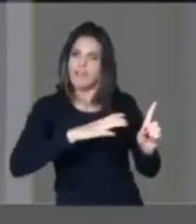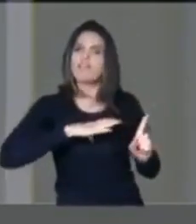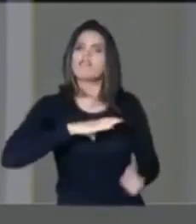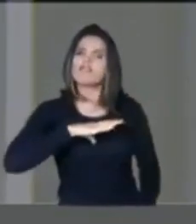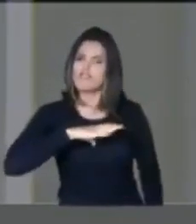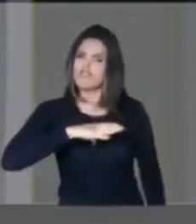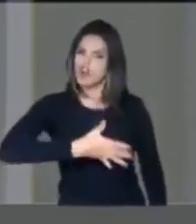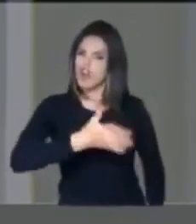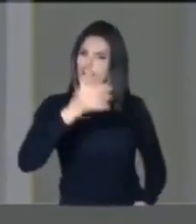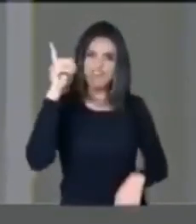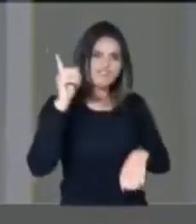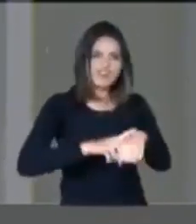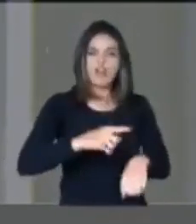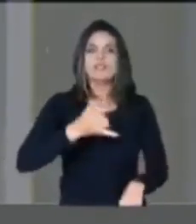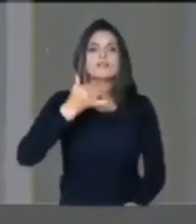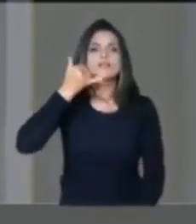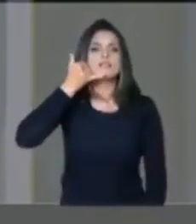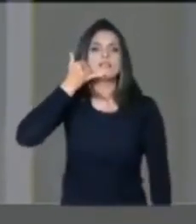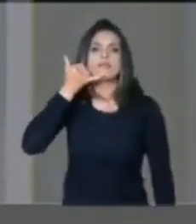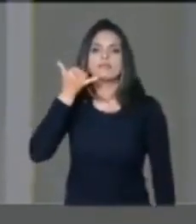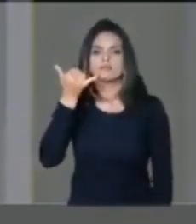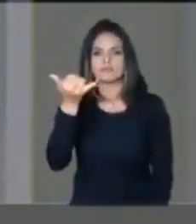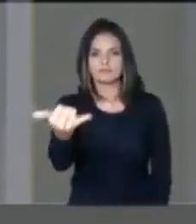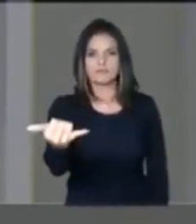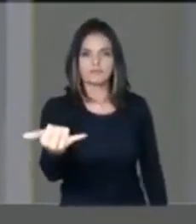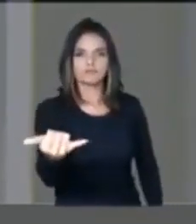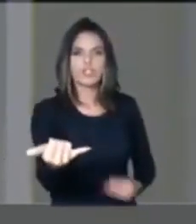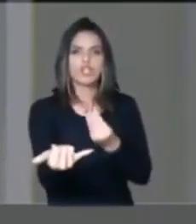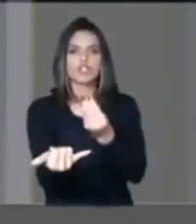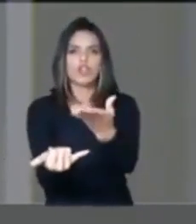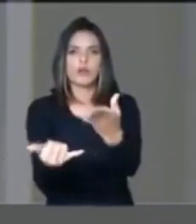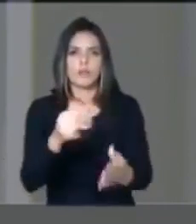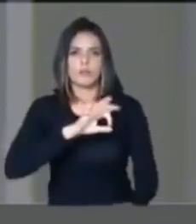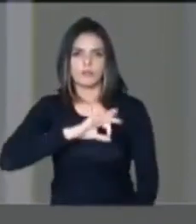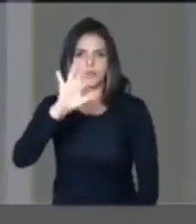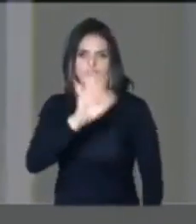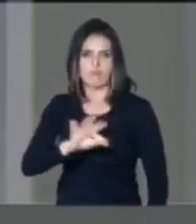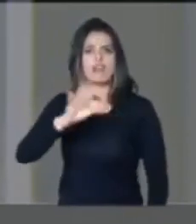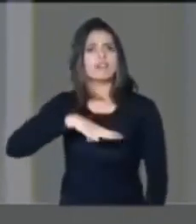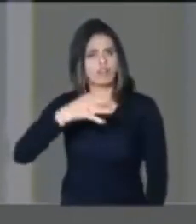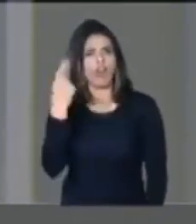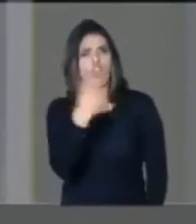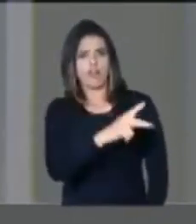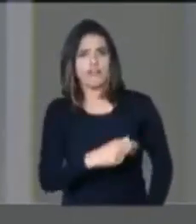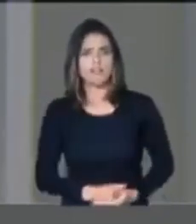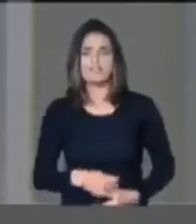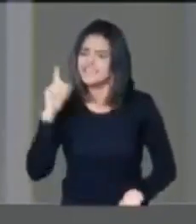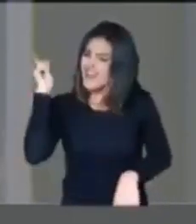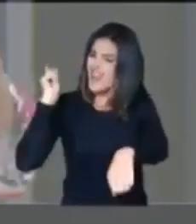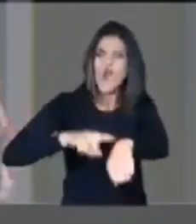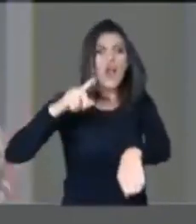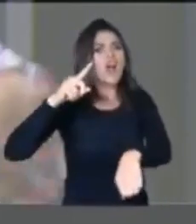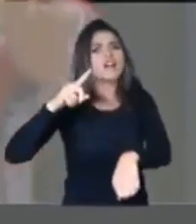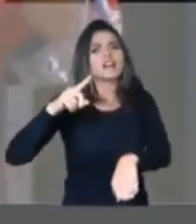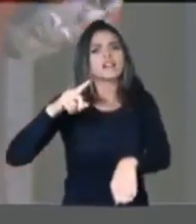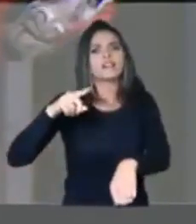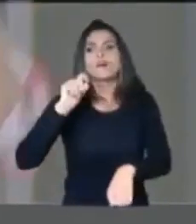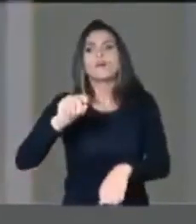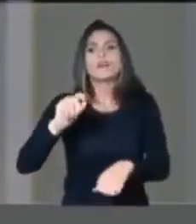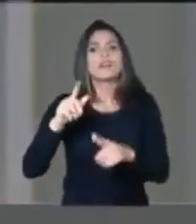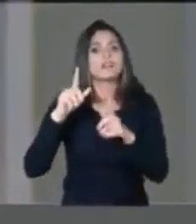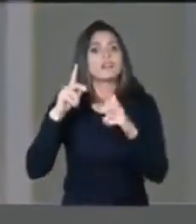de imediatamente pegar o seu celular para entregar à Polícia Federal imediatamente. O que fez